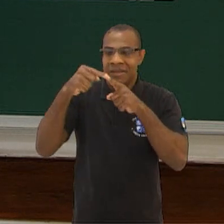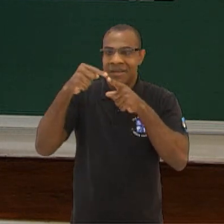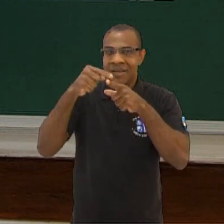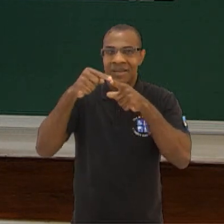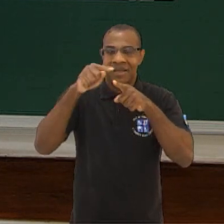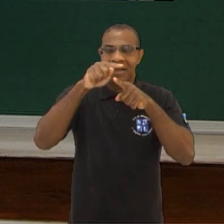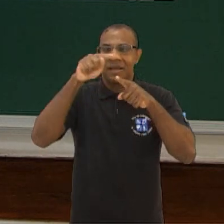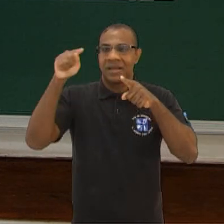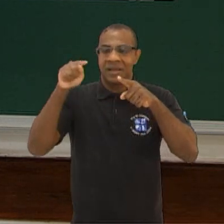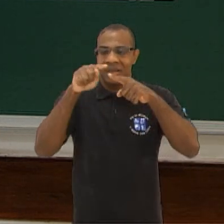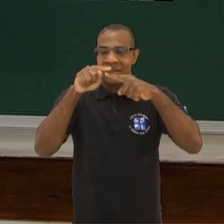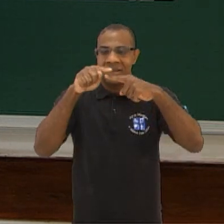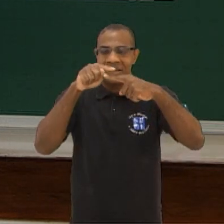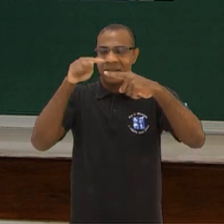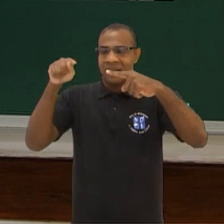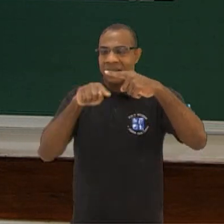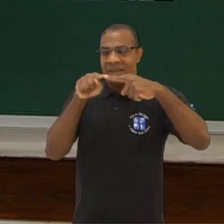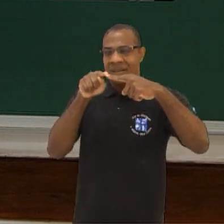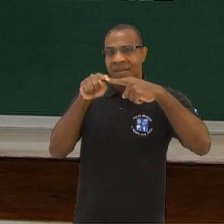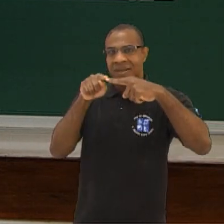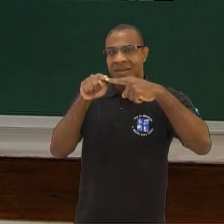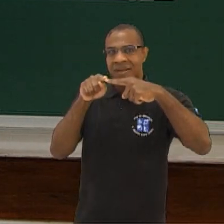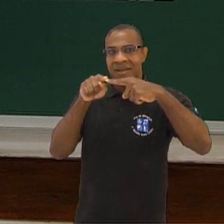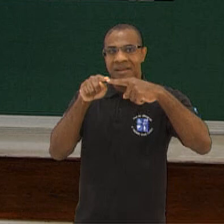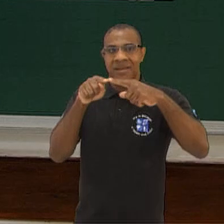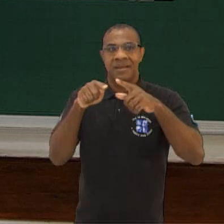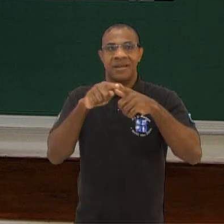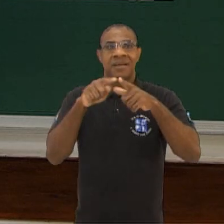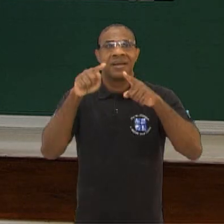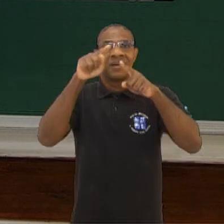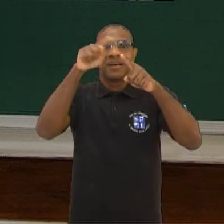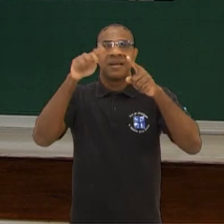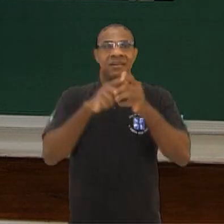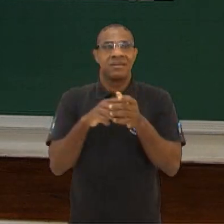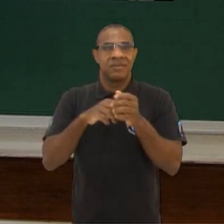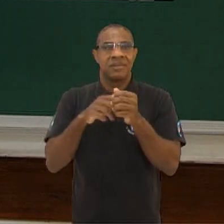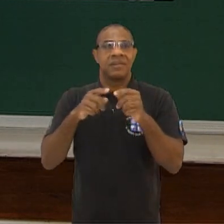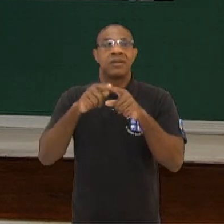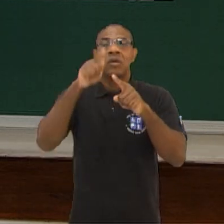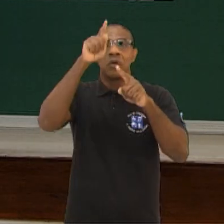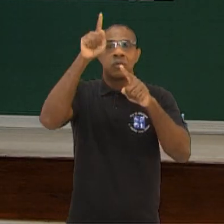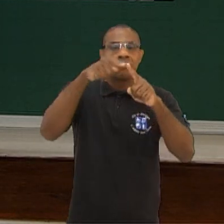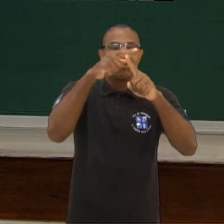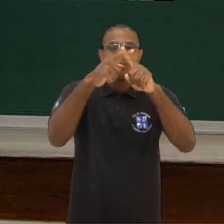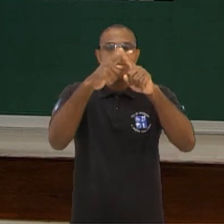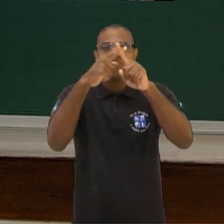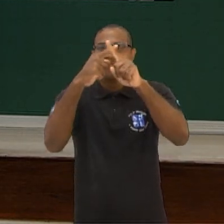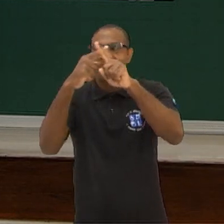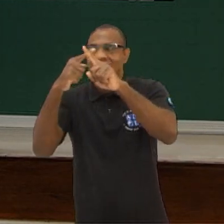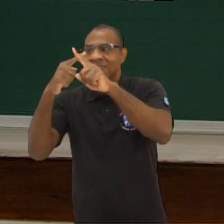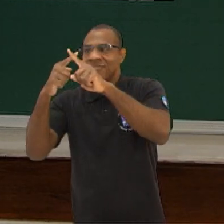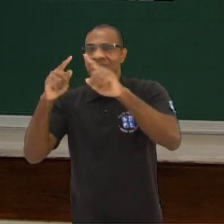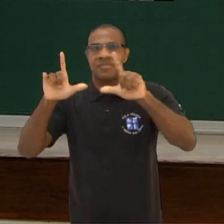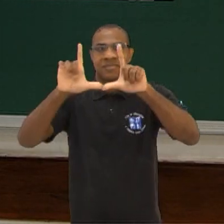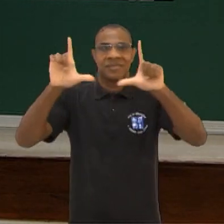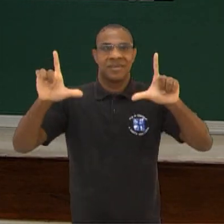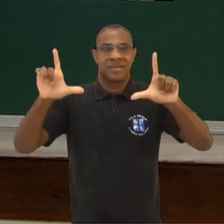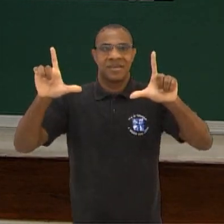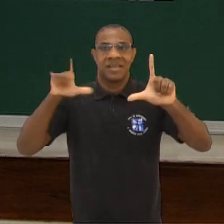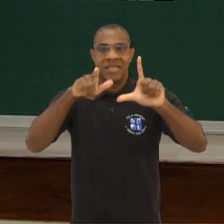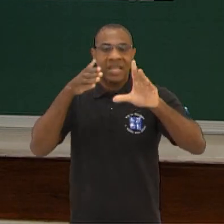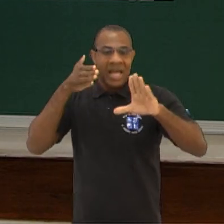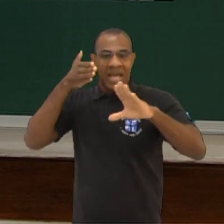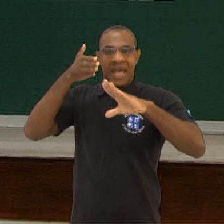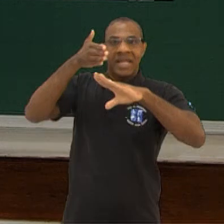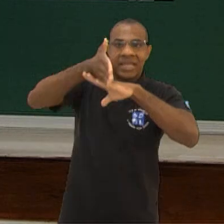você está vendo atrás da flecha, você vai ver a pena, né? Então, o X seria a traseira da flecha. Quer dizer que esse campo está